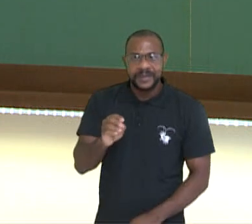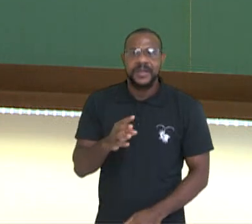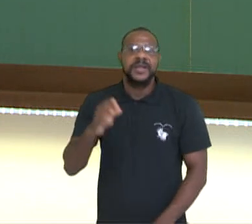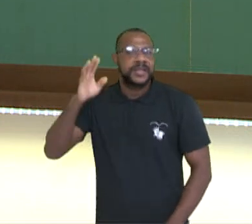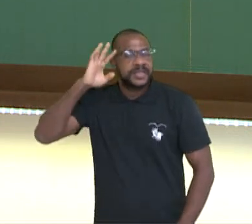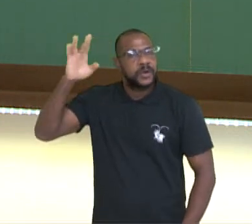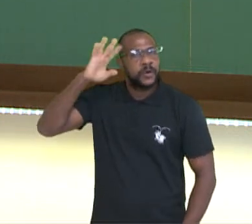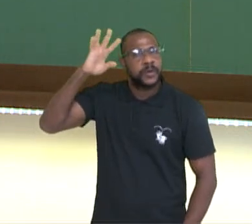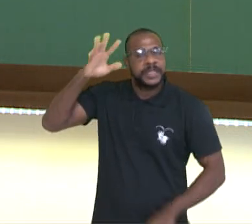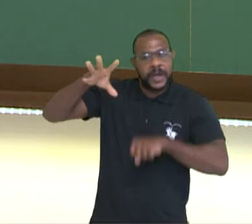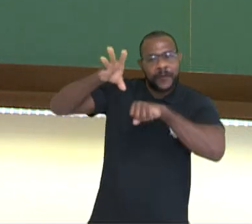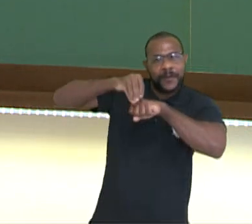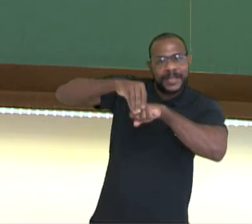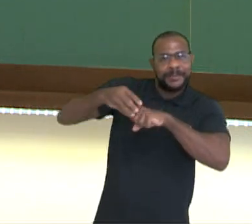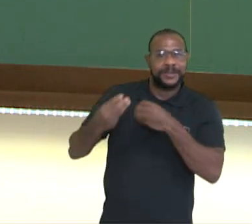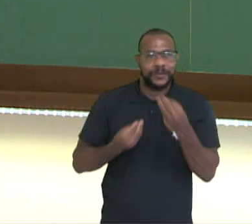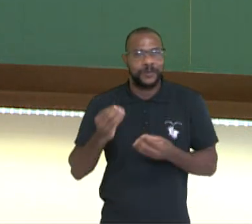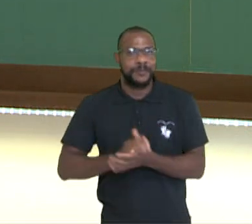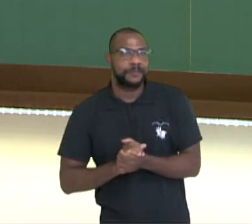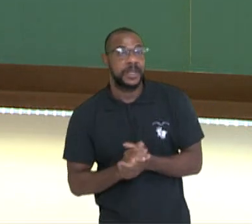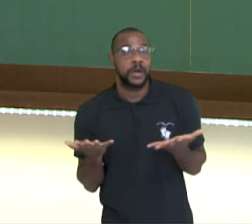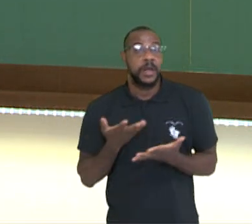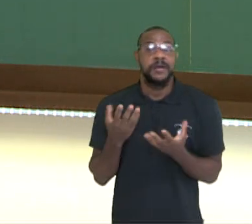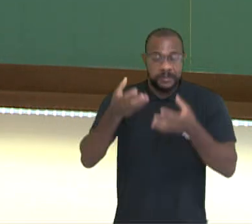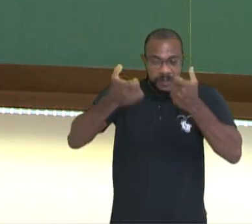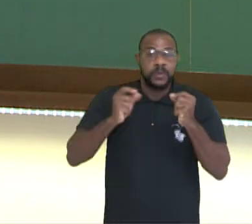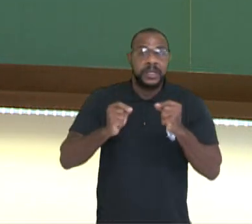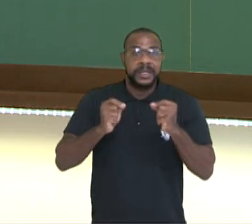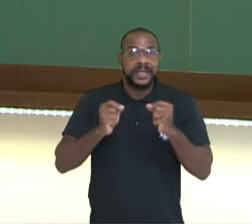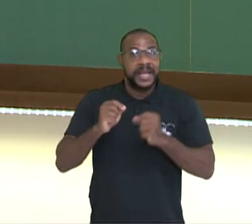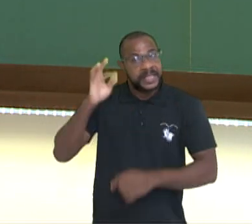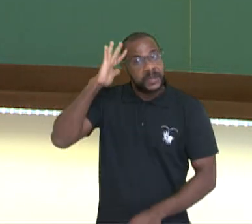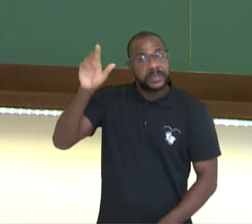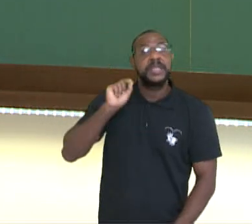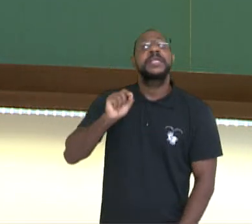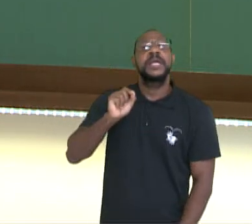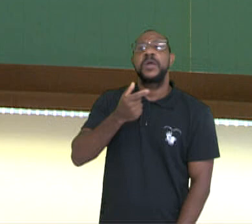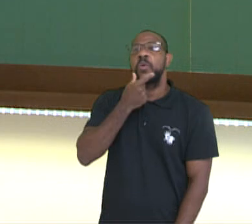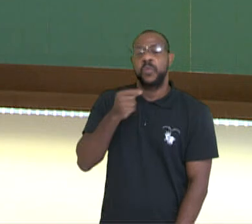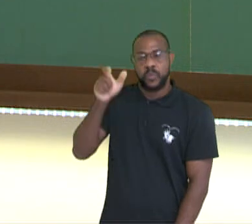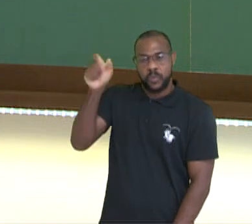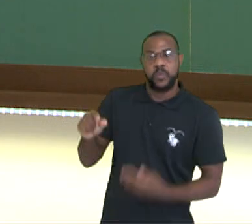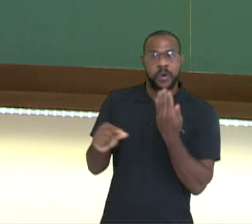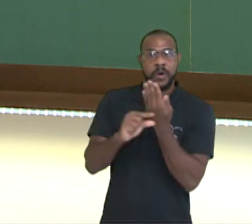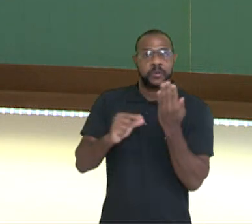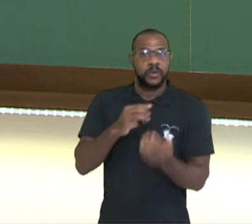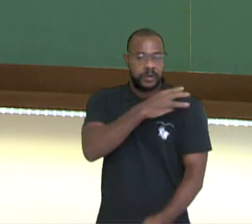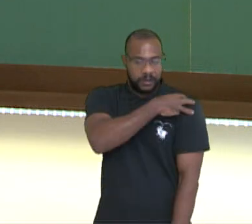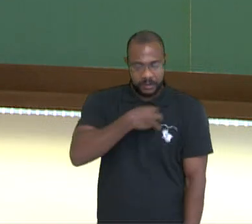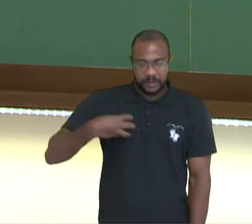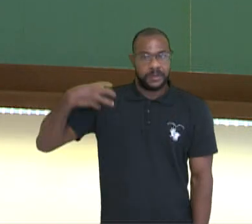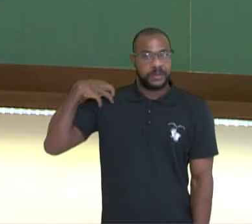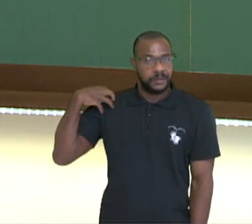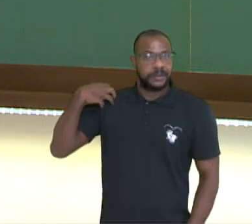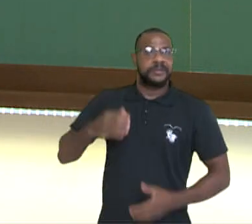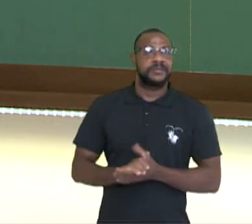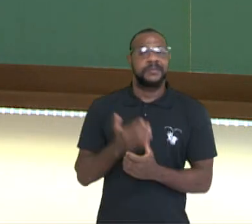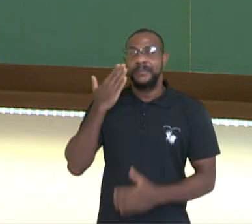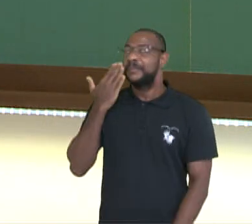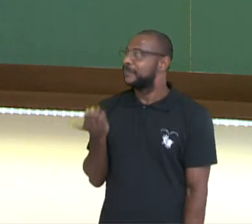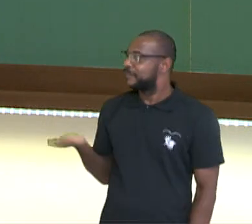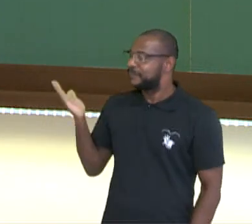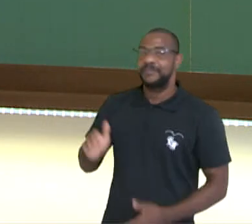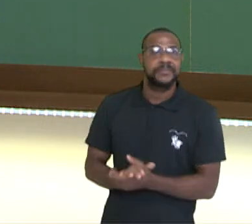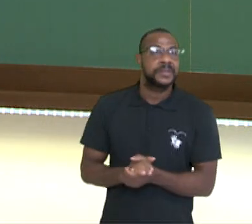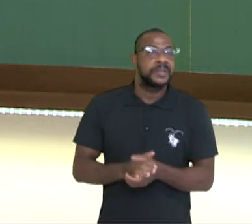de Sócrates. Então, por isso, os nossos objetivos hoje é perceber os diferentes tipos e possibilidades do conhecimento